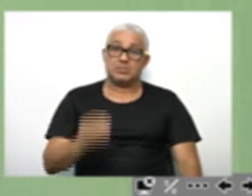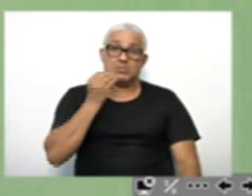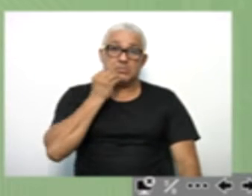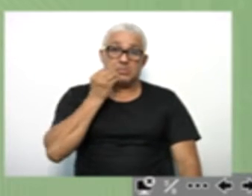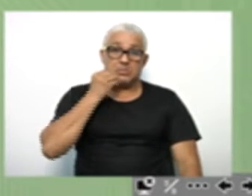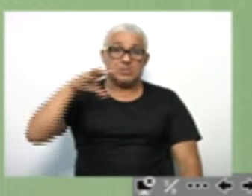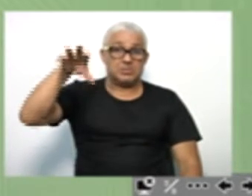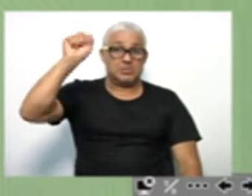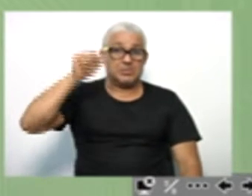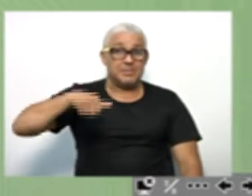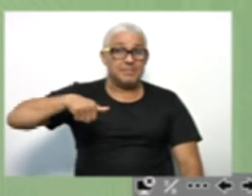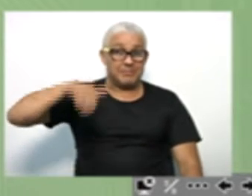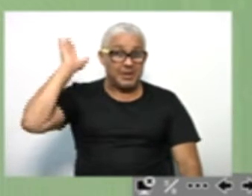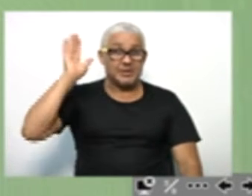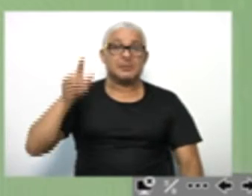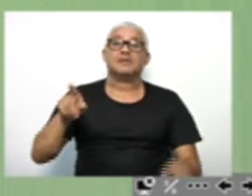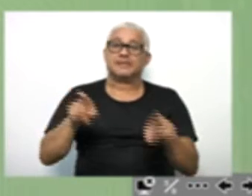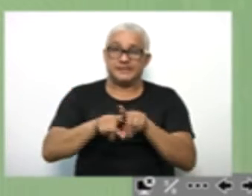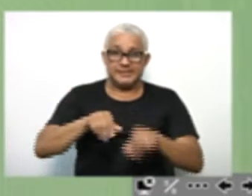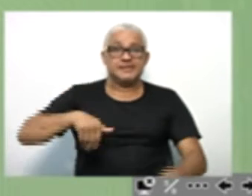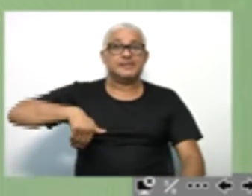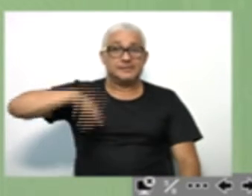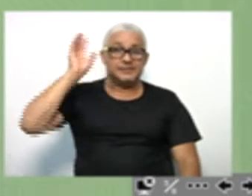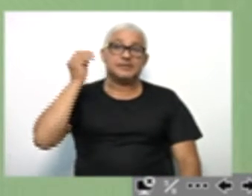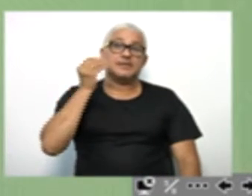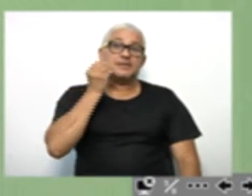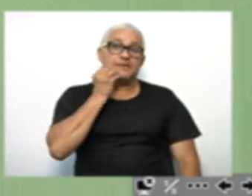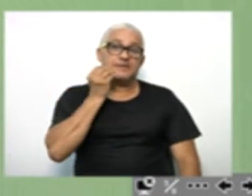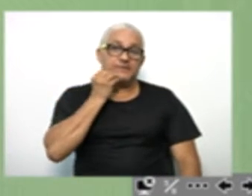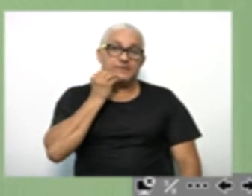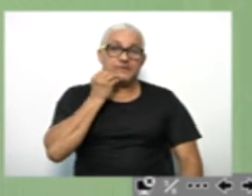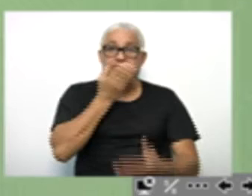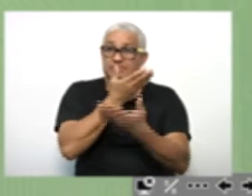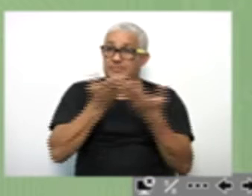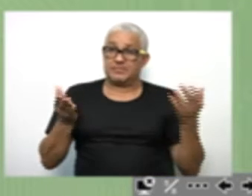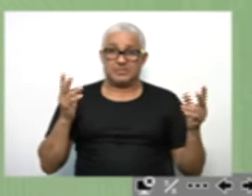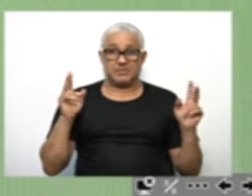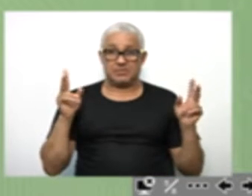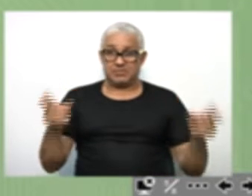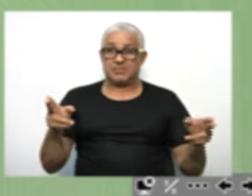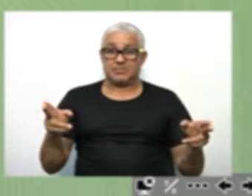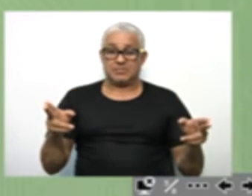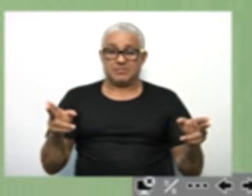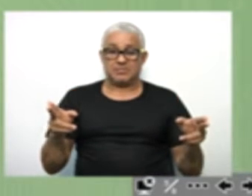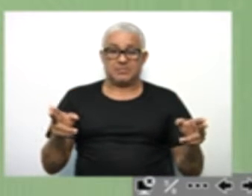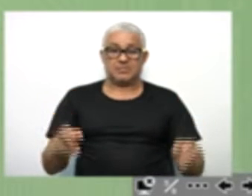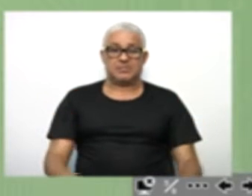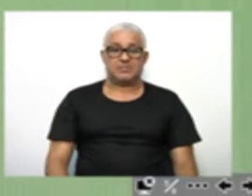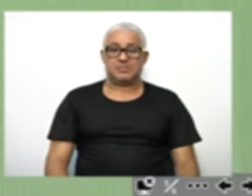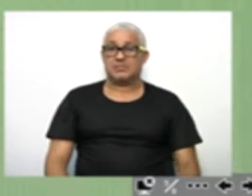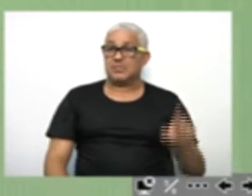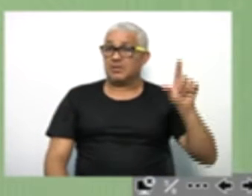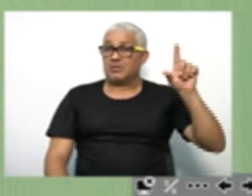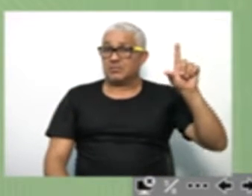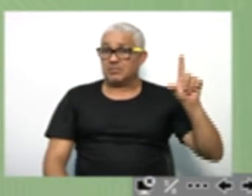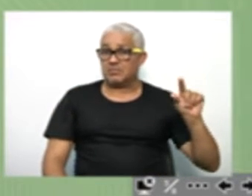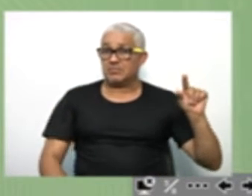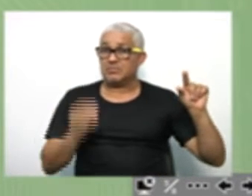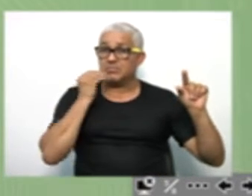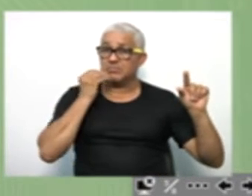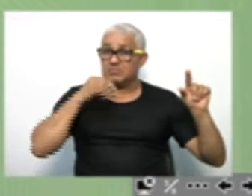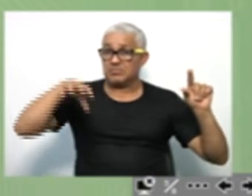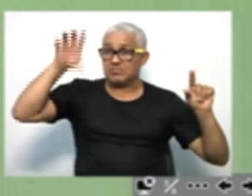ganhar, maior sua chance de perder. Quanto menor sua chance de